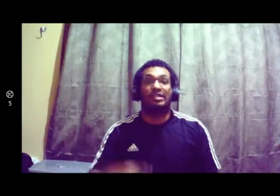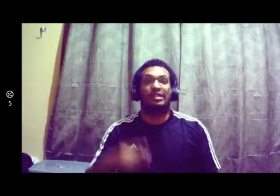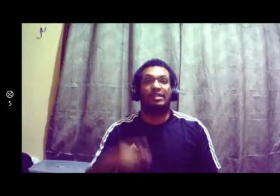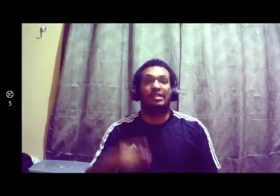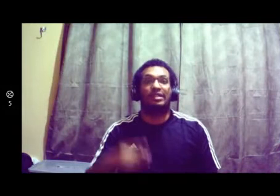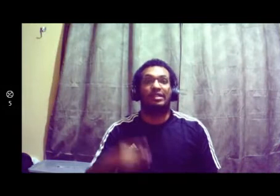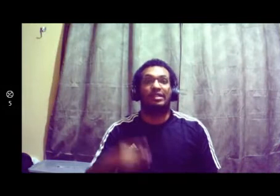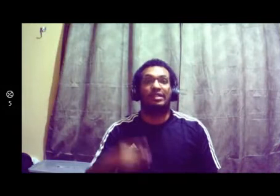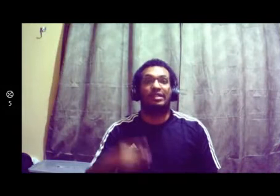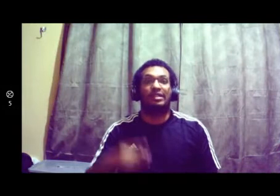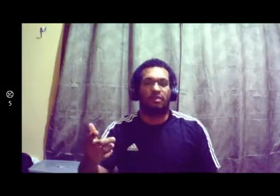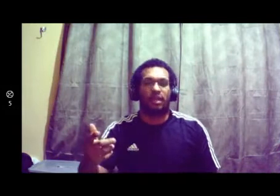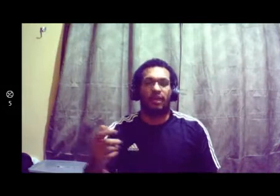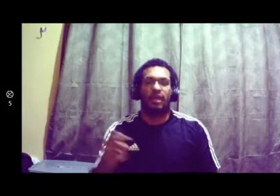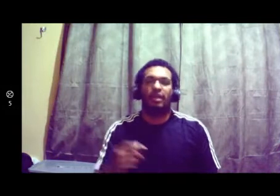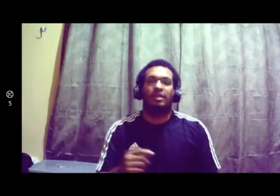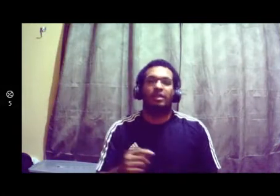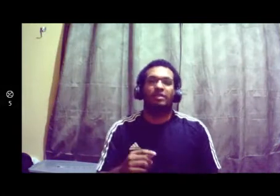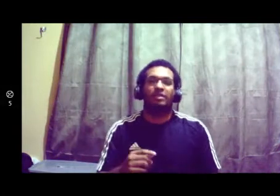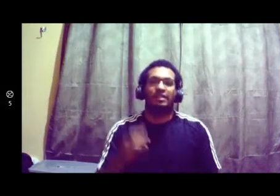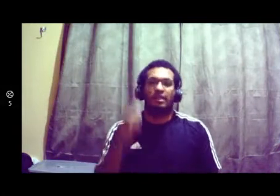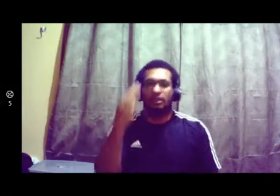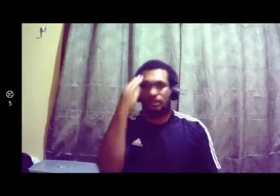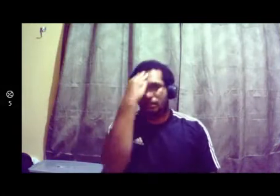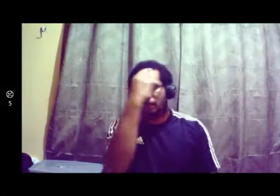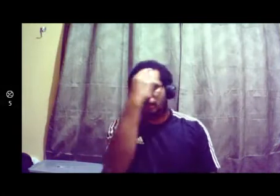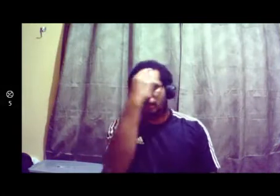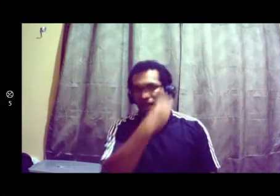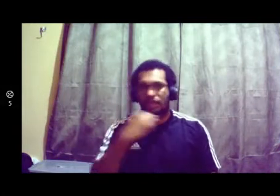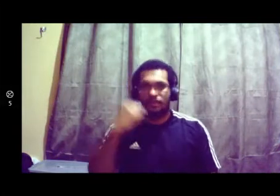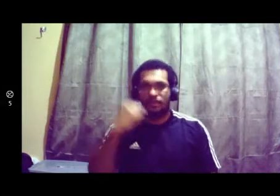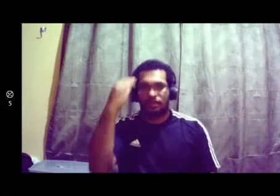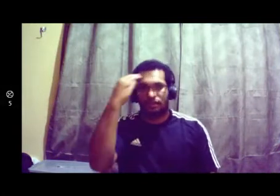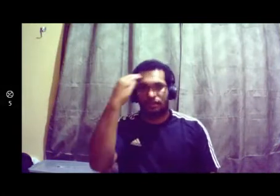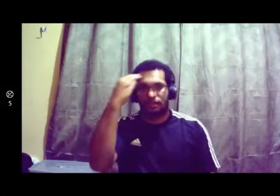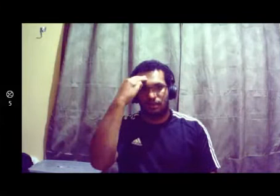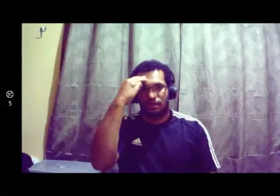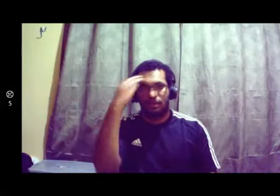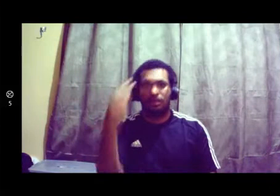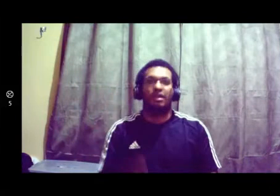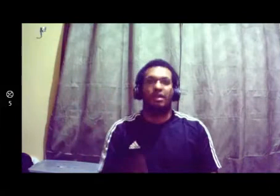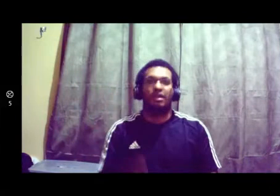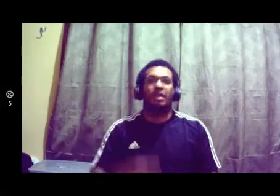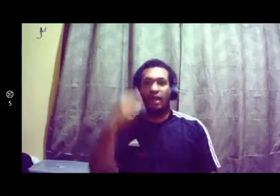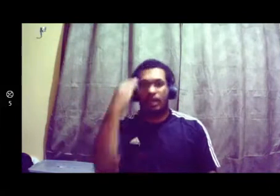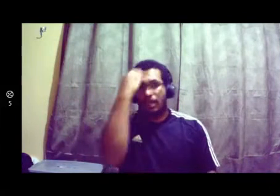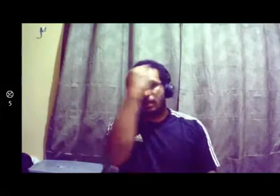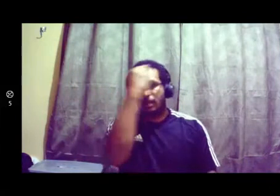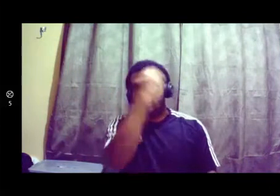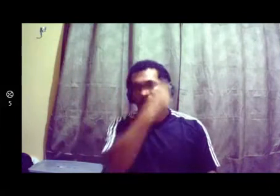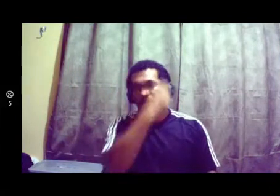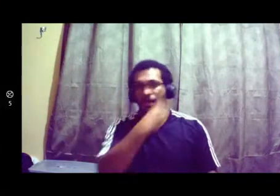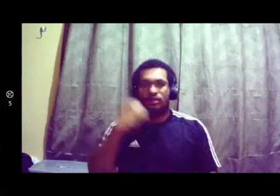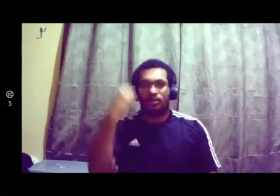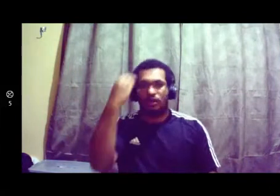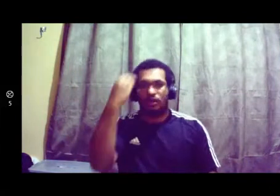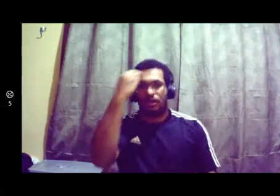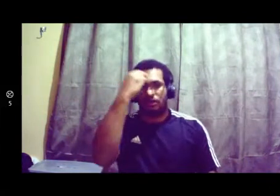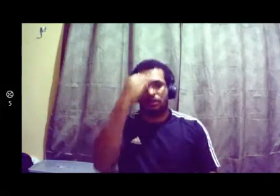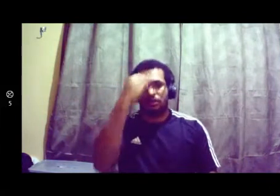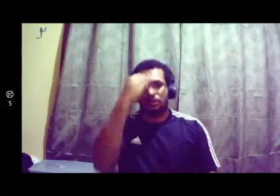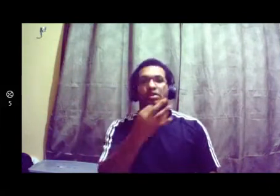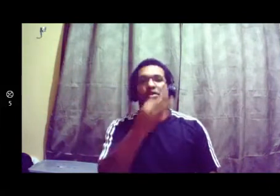de 3 em 3 horas o medicamento, né? Você faz assim, de 3 em 3